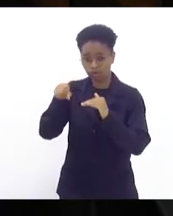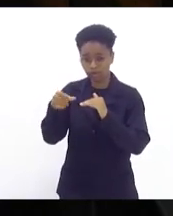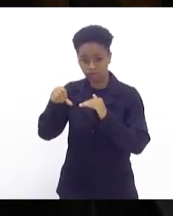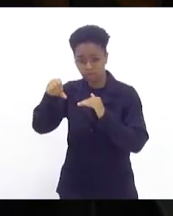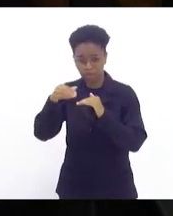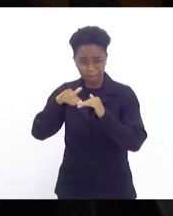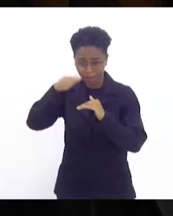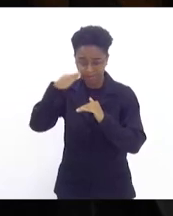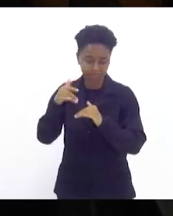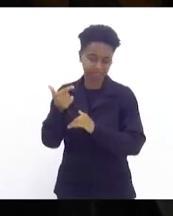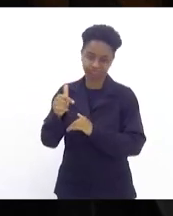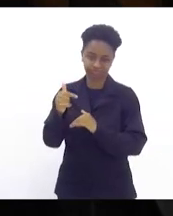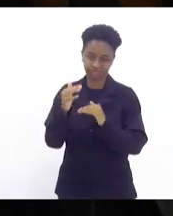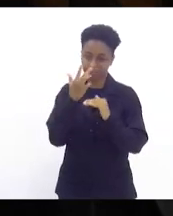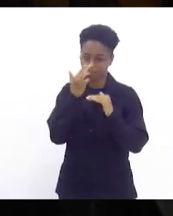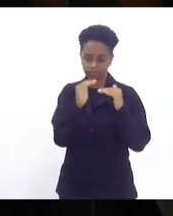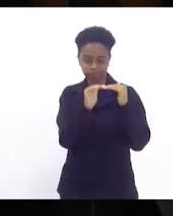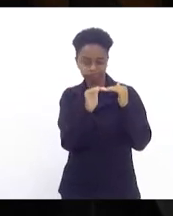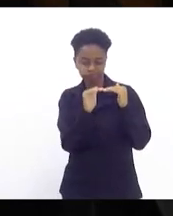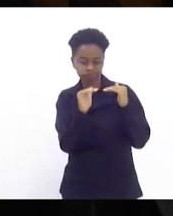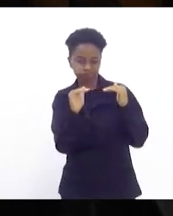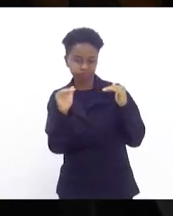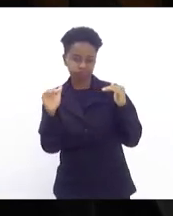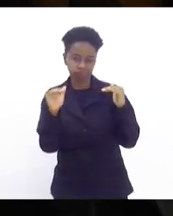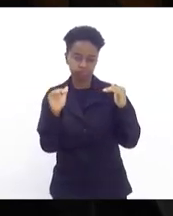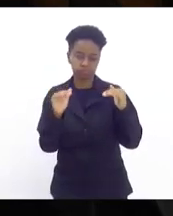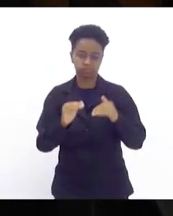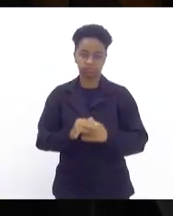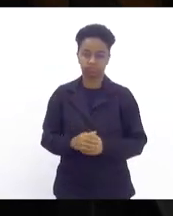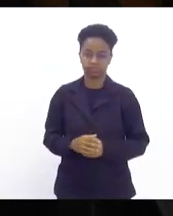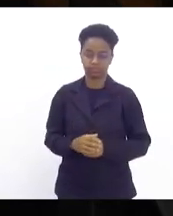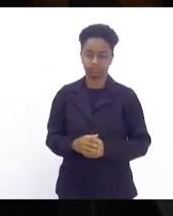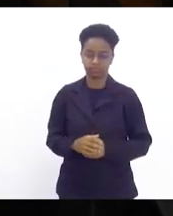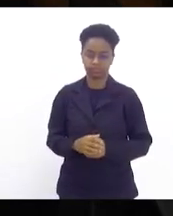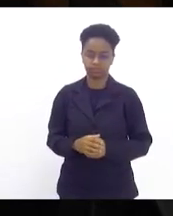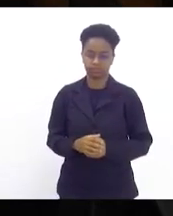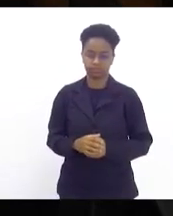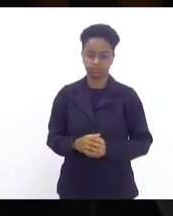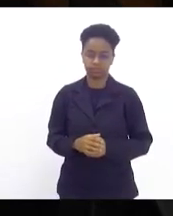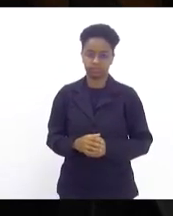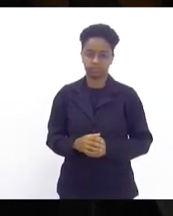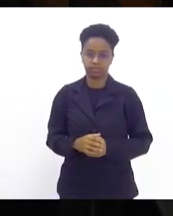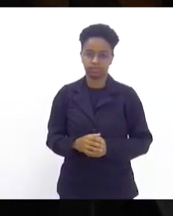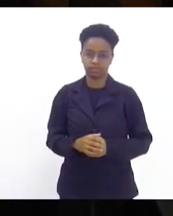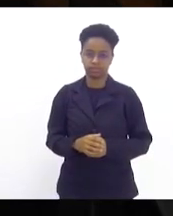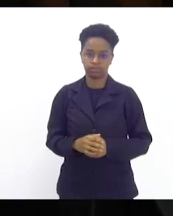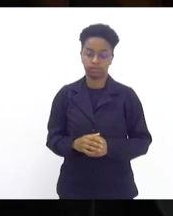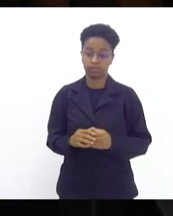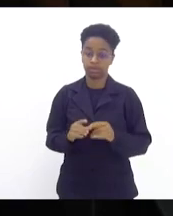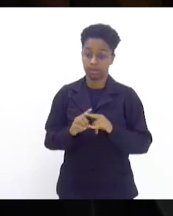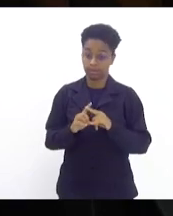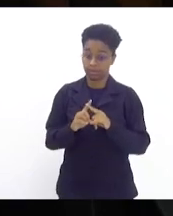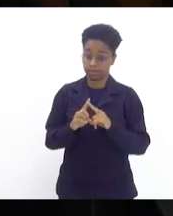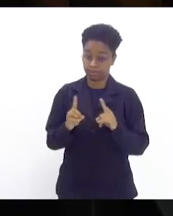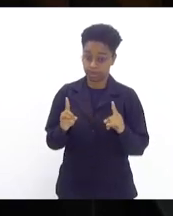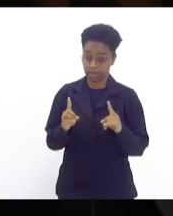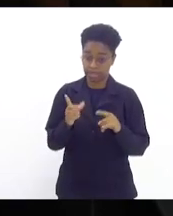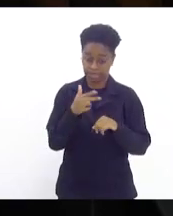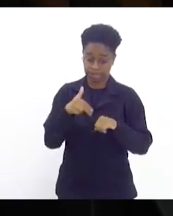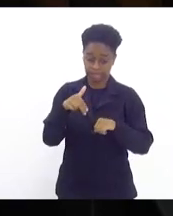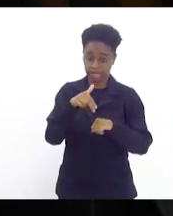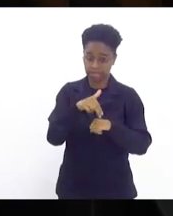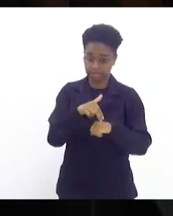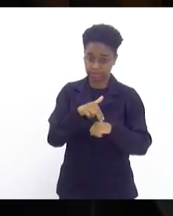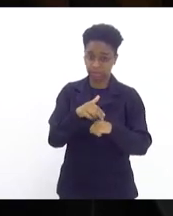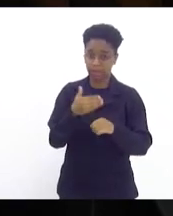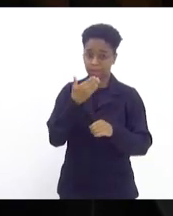parecido com o crescimento do trimestre agora quando a união vem cobrar